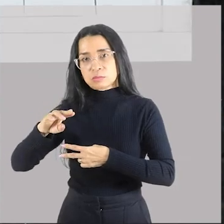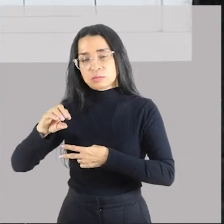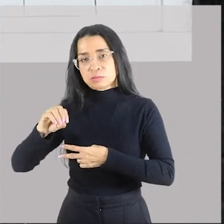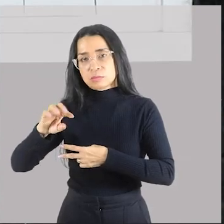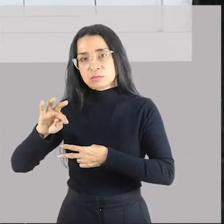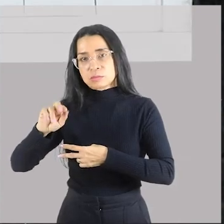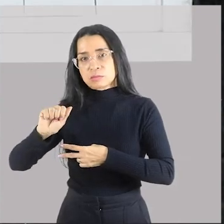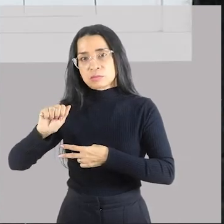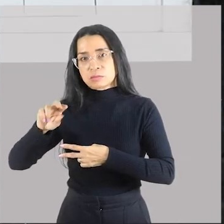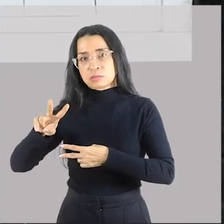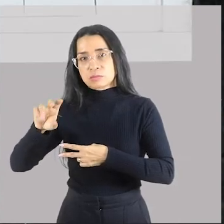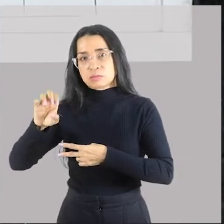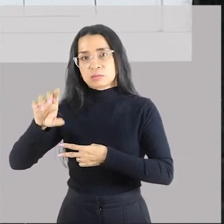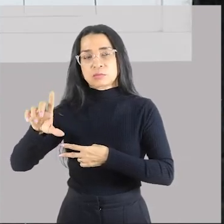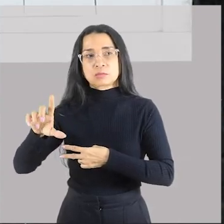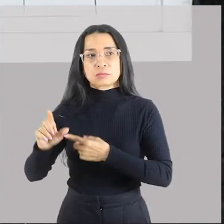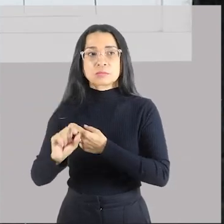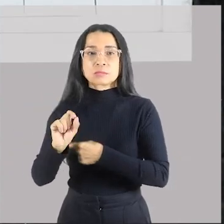2,